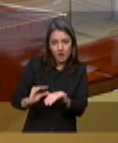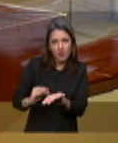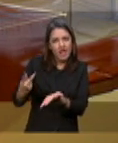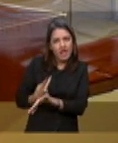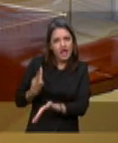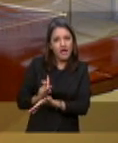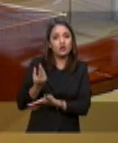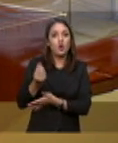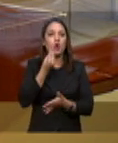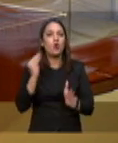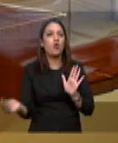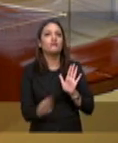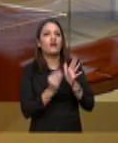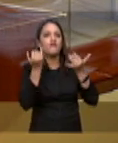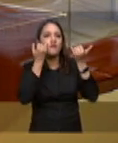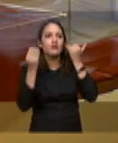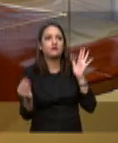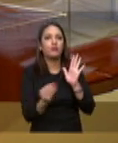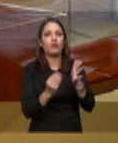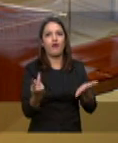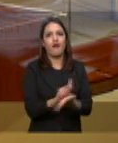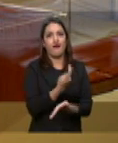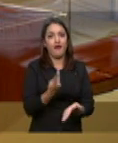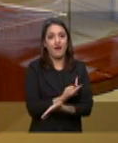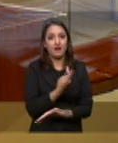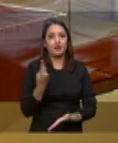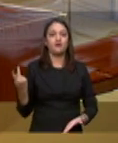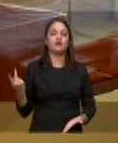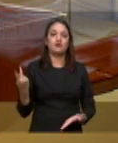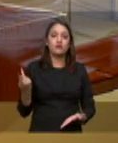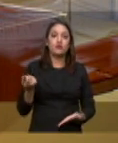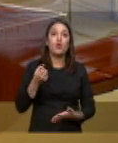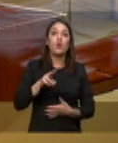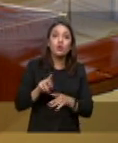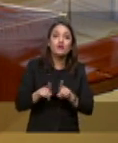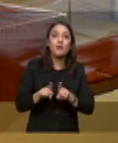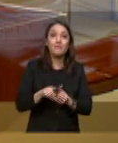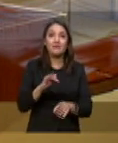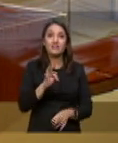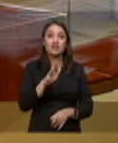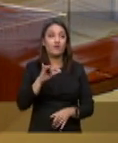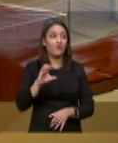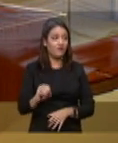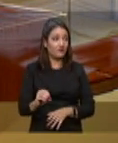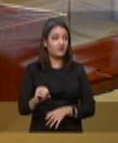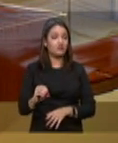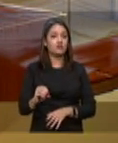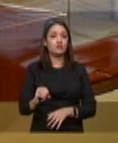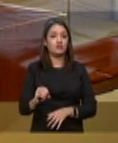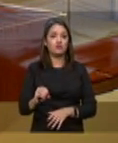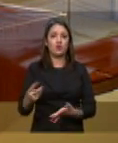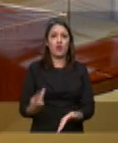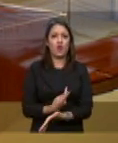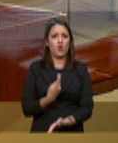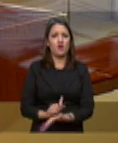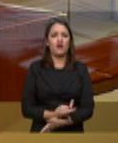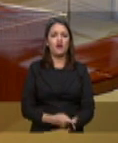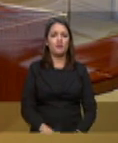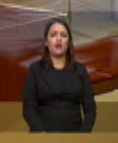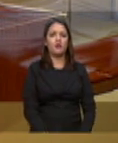lançou a informação de forma equivocada ou ainda se o fisco errou na homologação. Por fim, excelências, na prática,